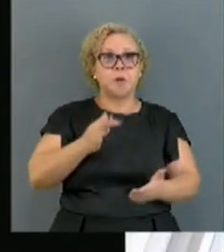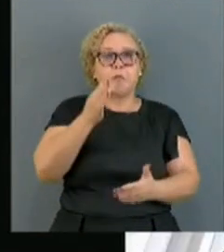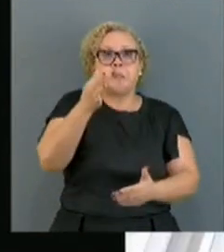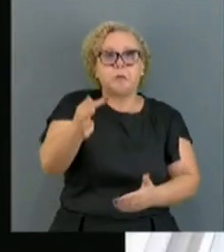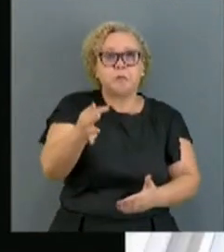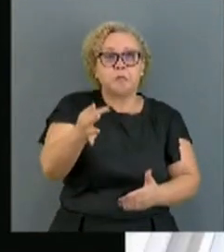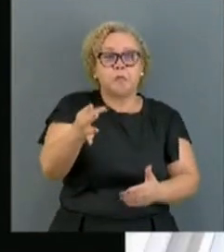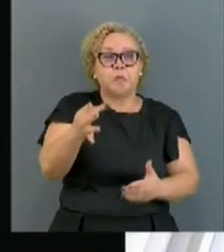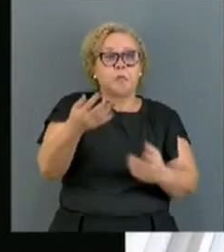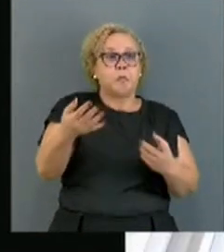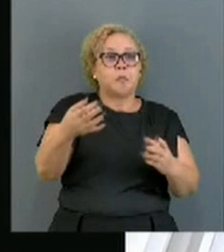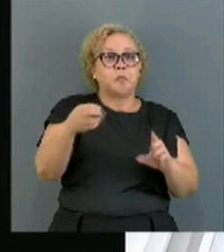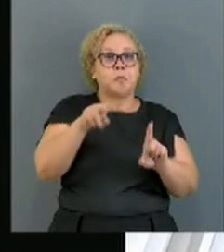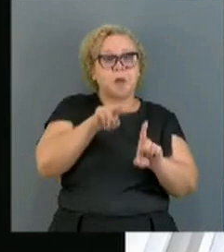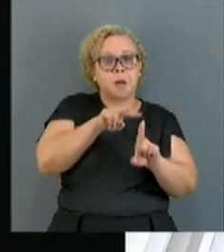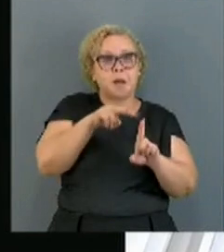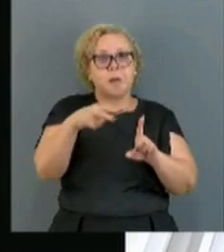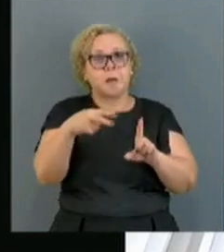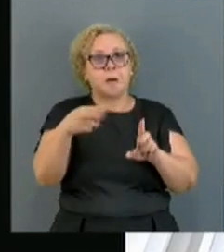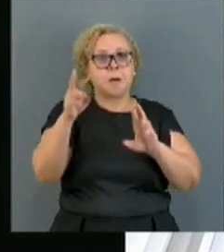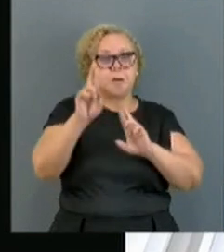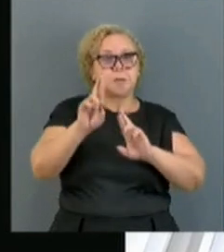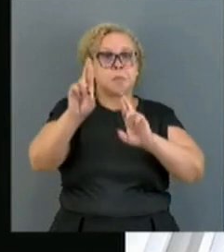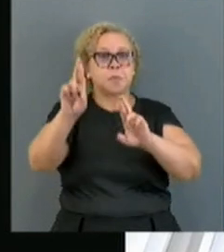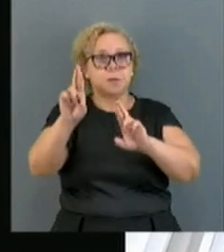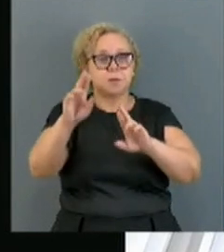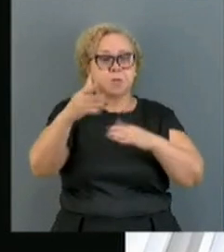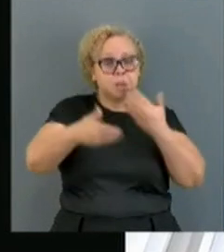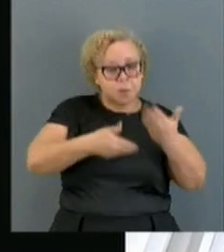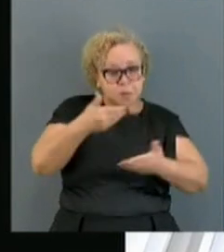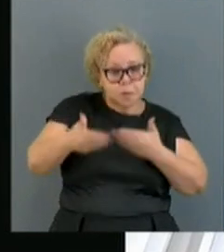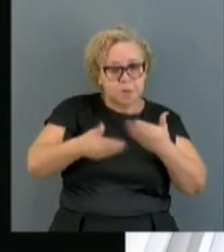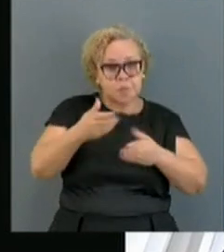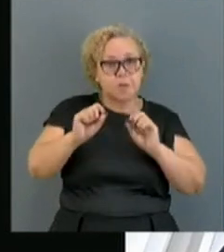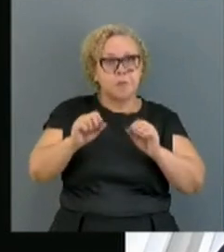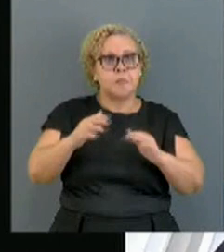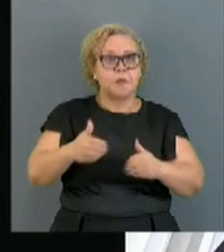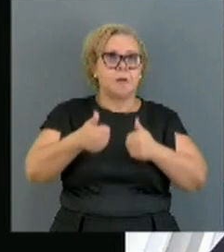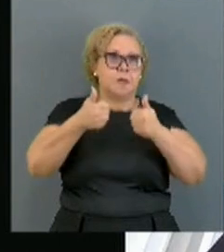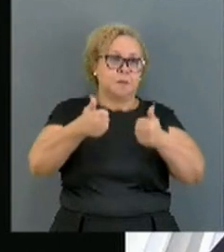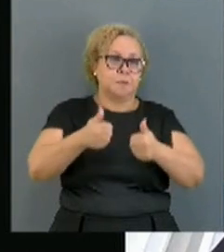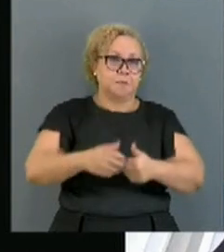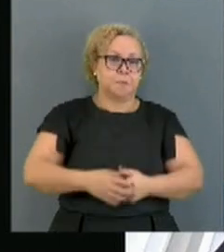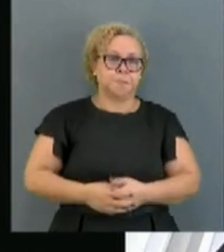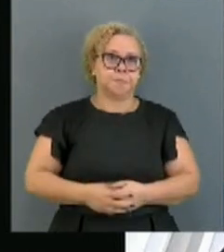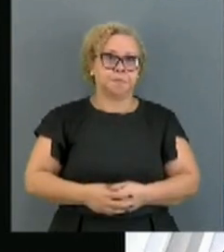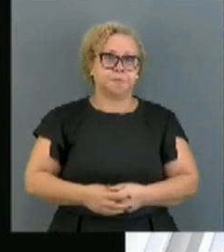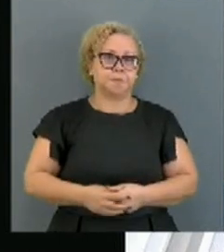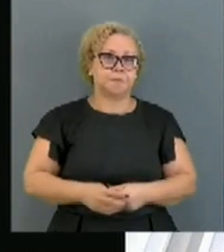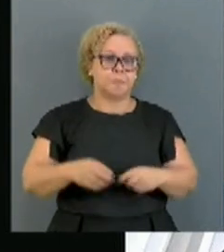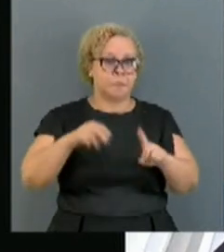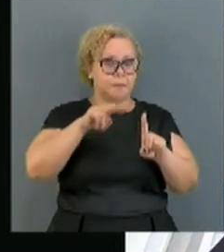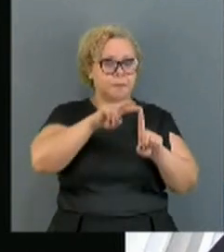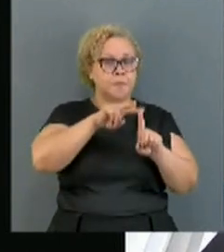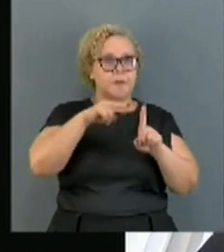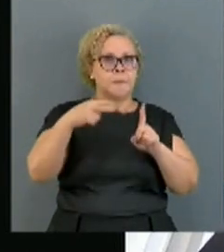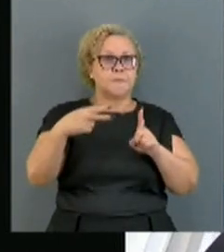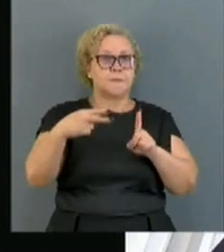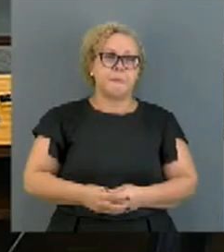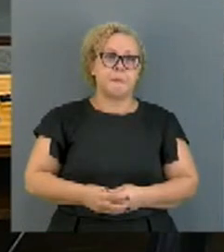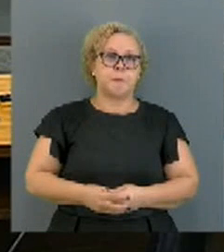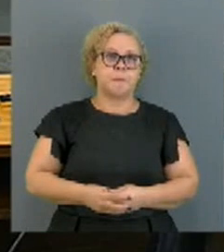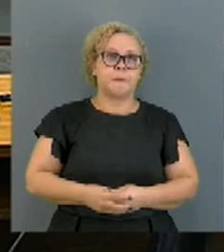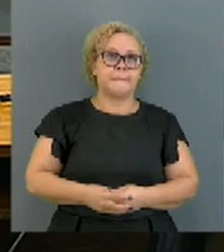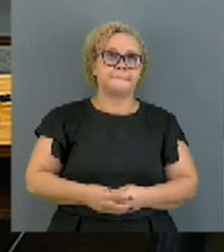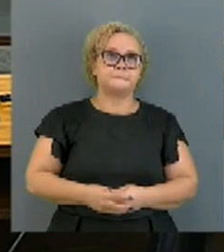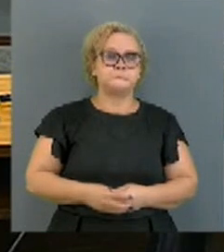de que esse dinamismo ele vai arrefecer. Tá? Um aspecto, né, terminando já a minha fala,